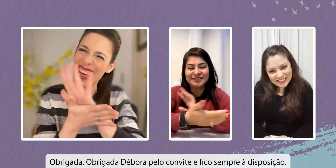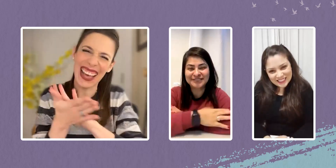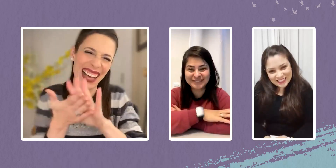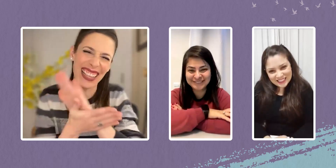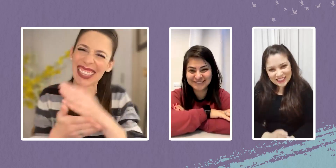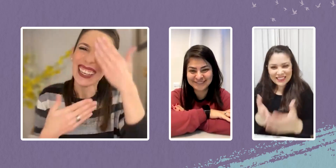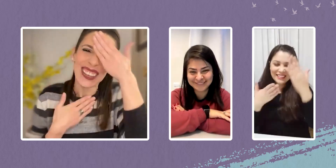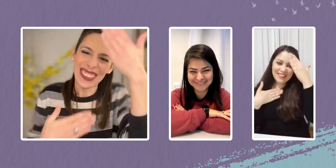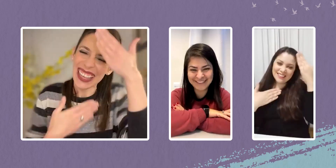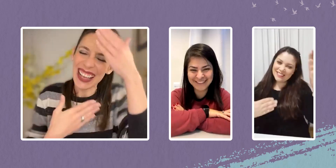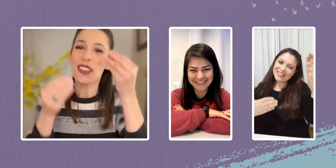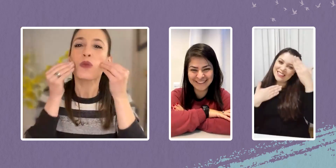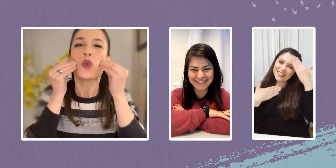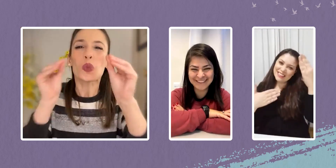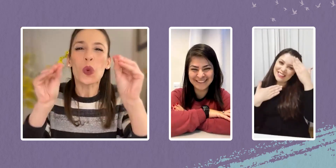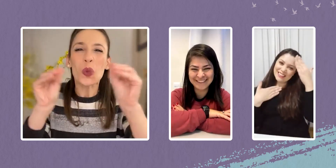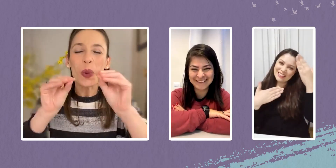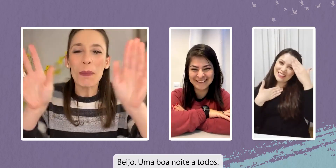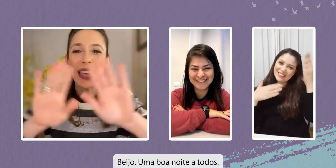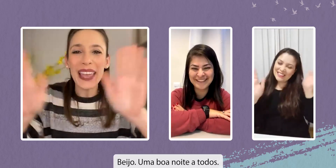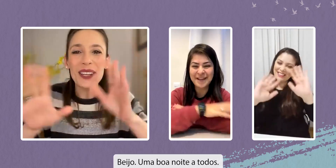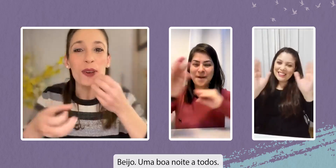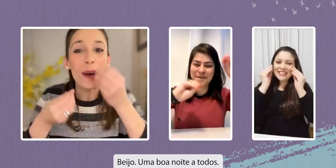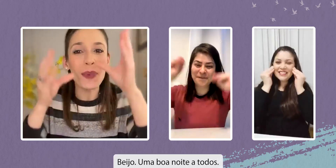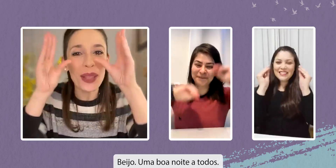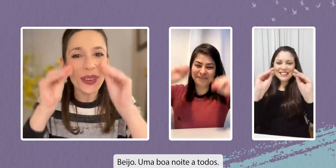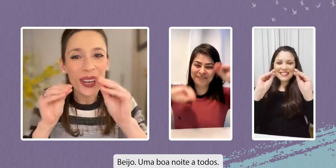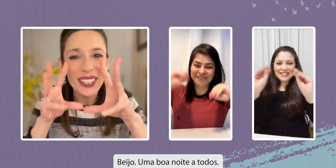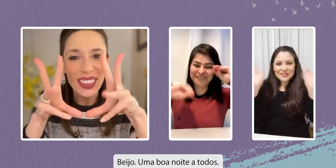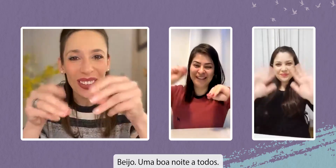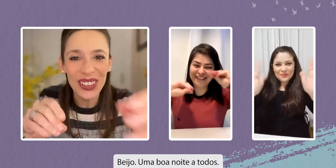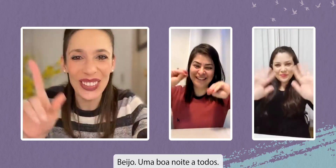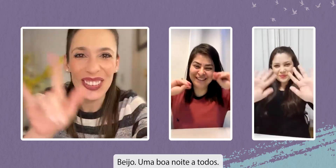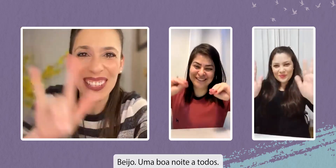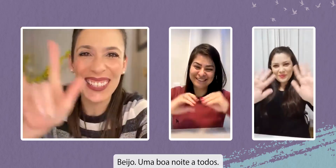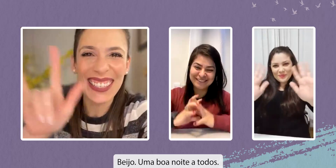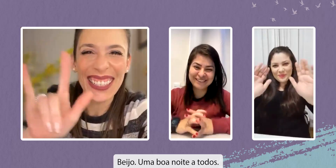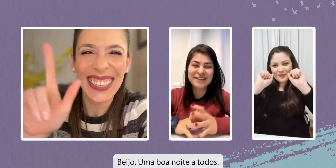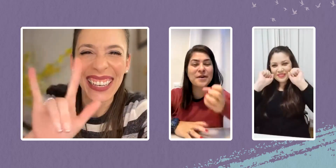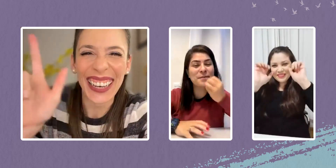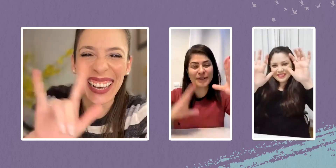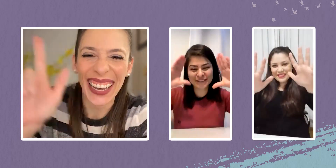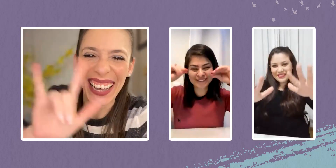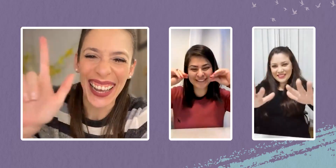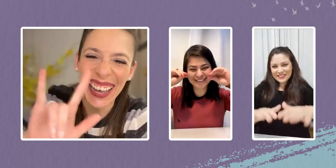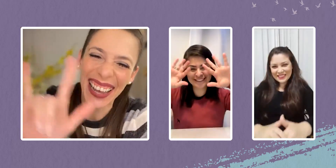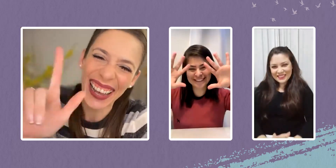disposição. Beijo, uma boa noite a todos.